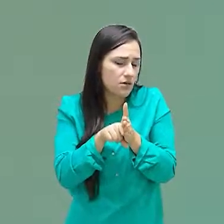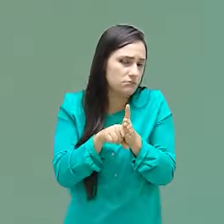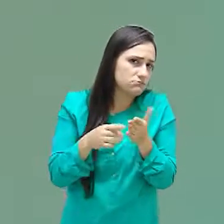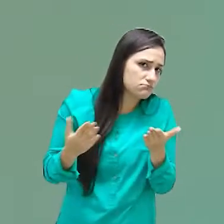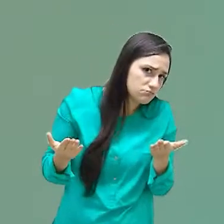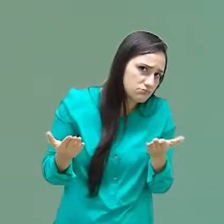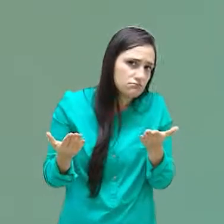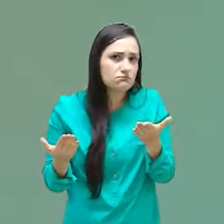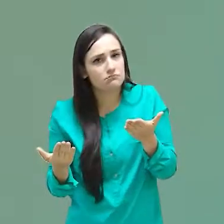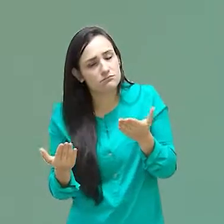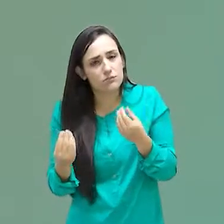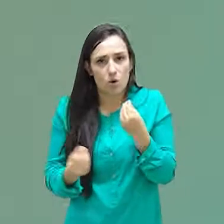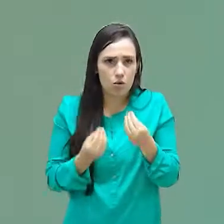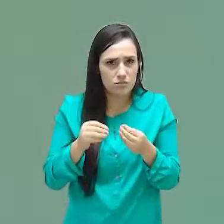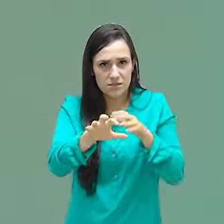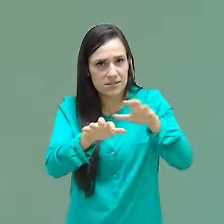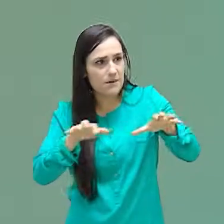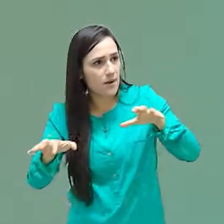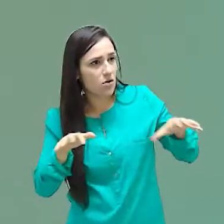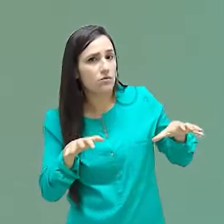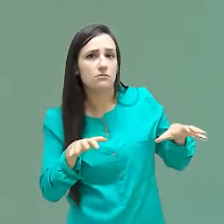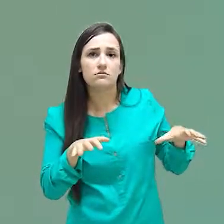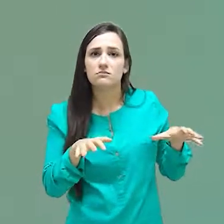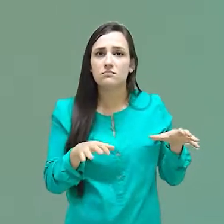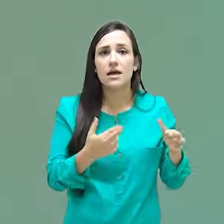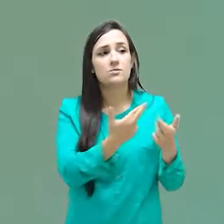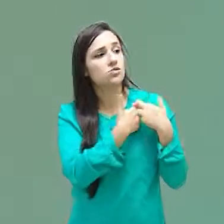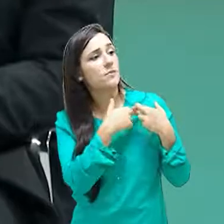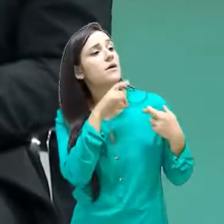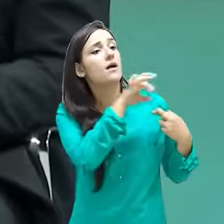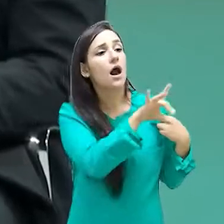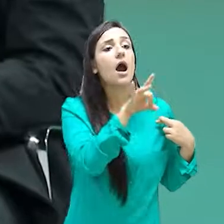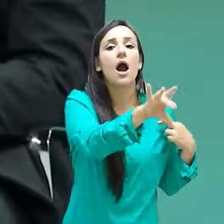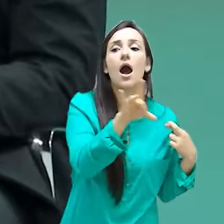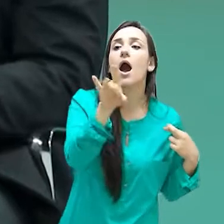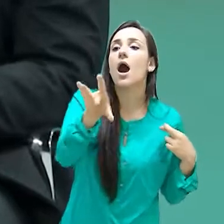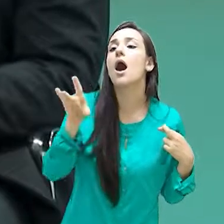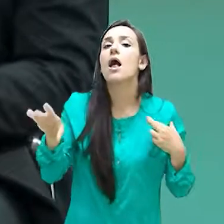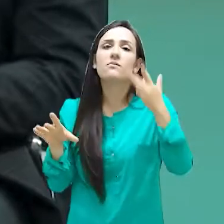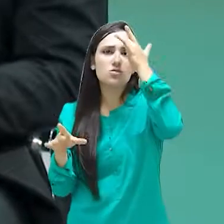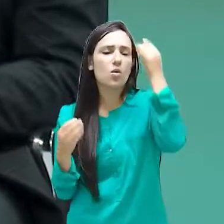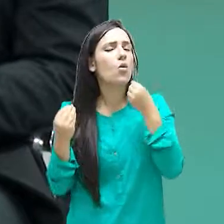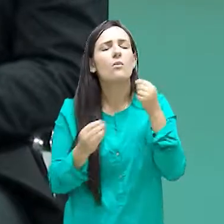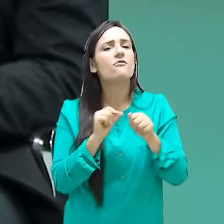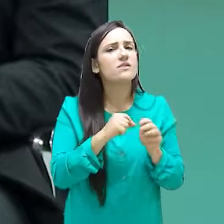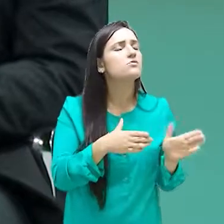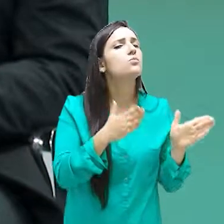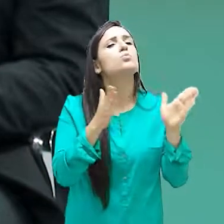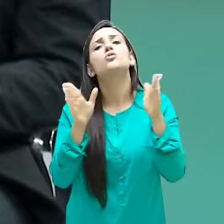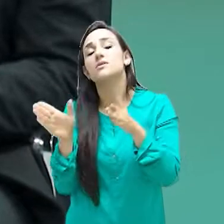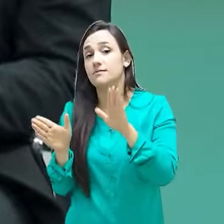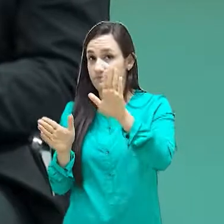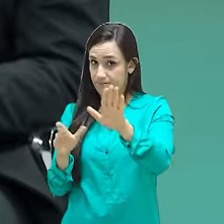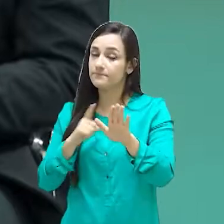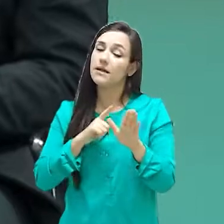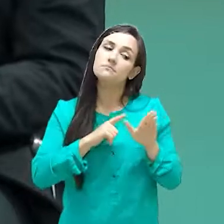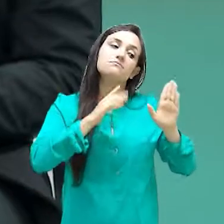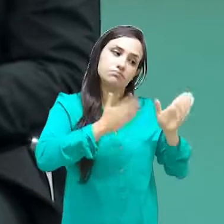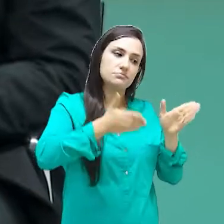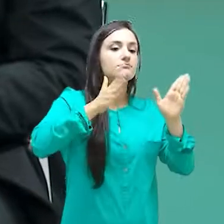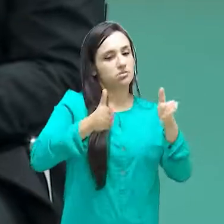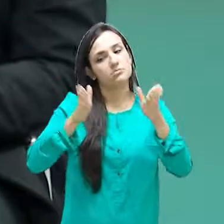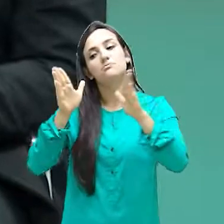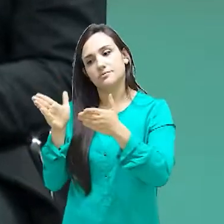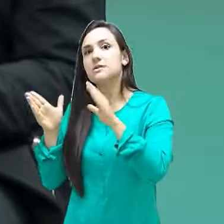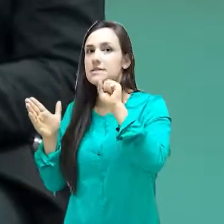que foi dividida as tarefas para cada servidor da SAUGE? O trabalho ele é realizado em partes.